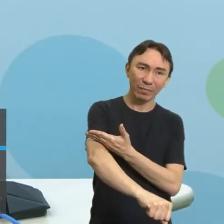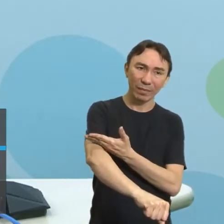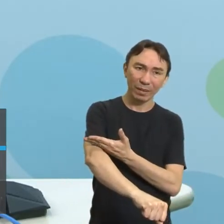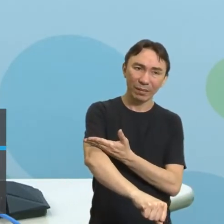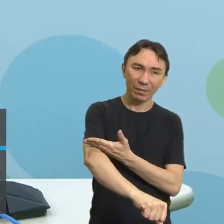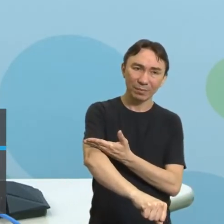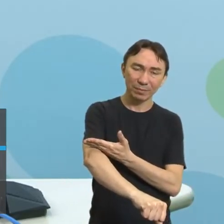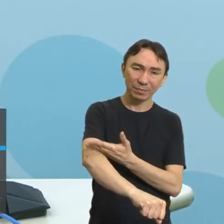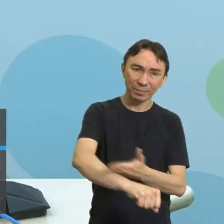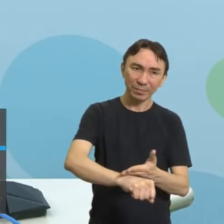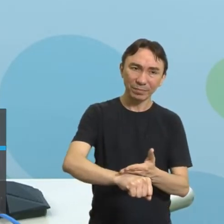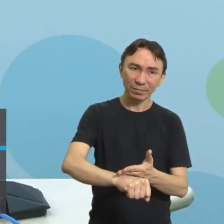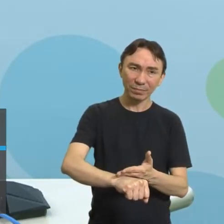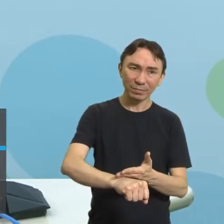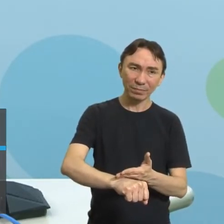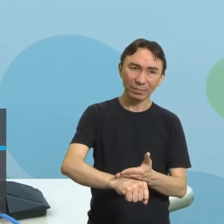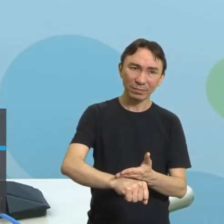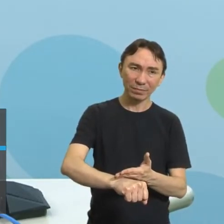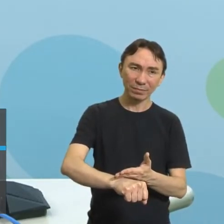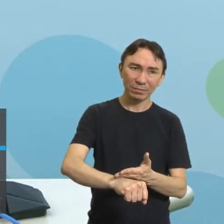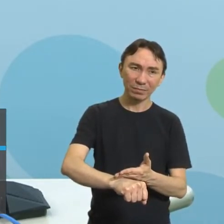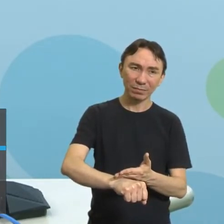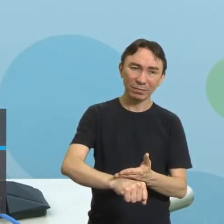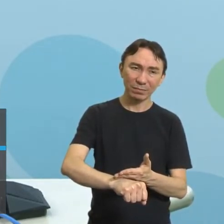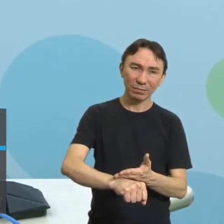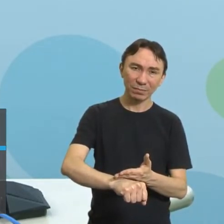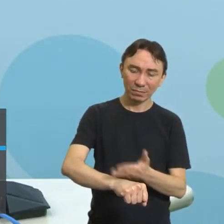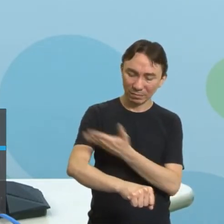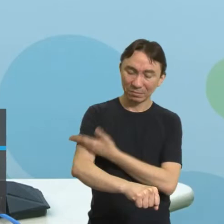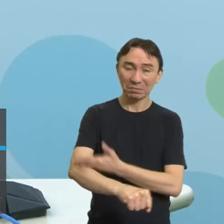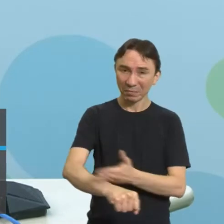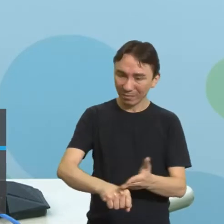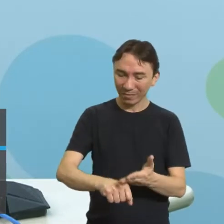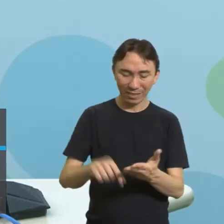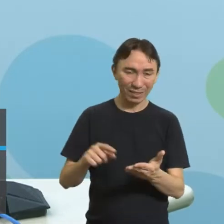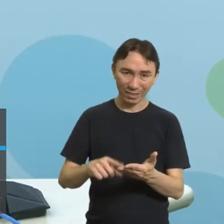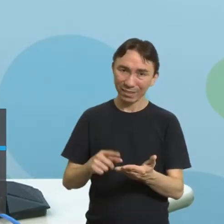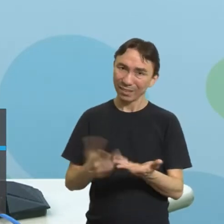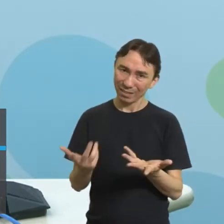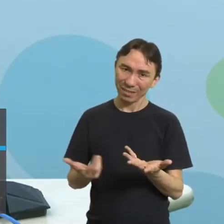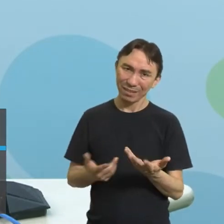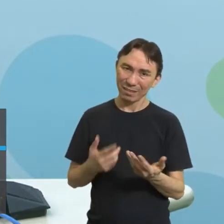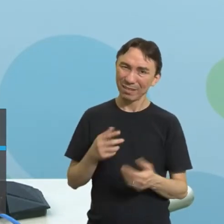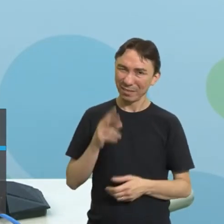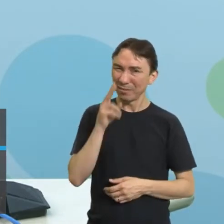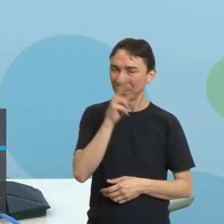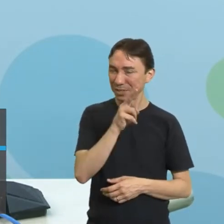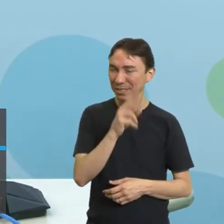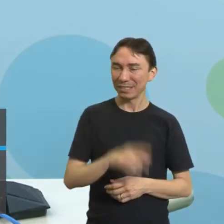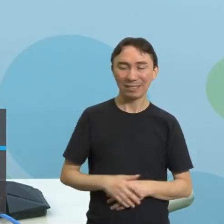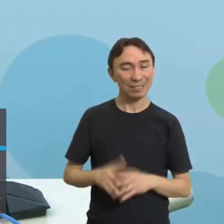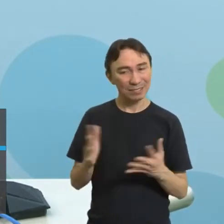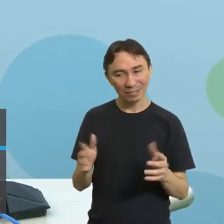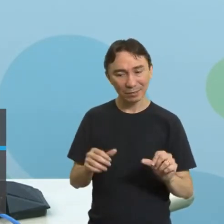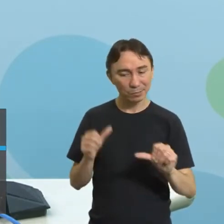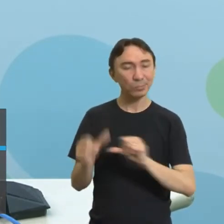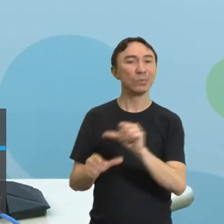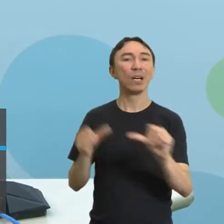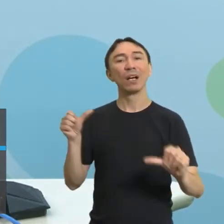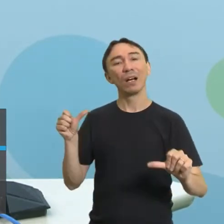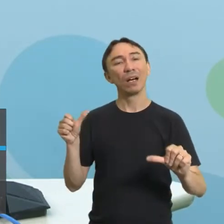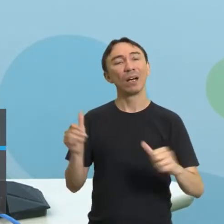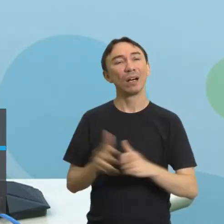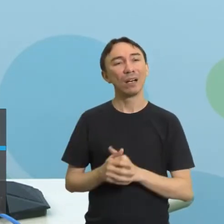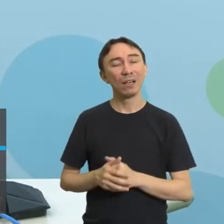peso bem forte, digamos assim, né? E assim eles vão